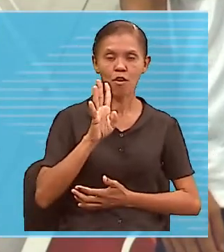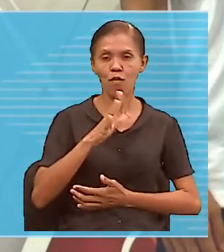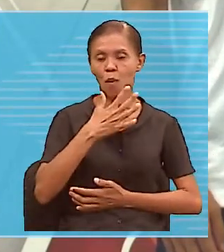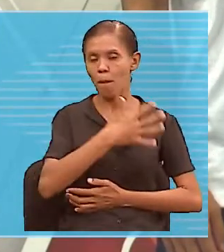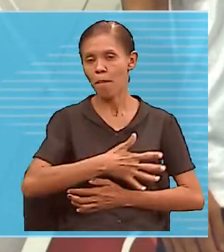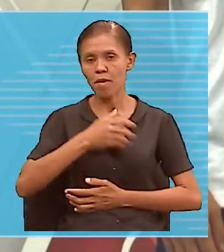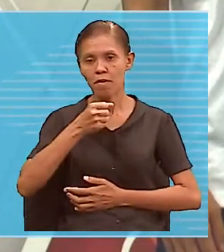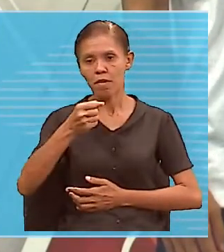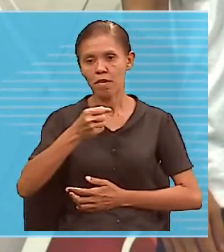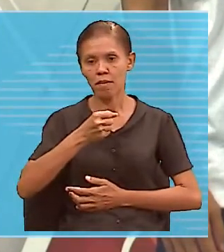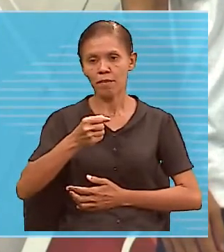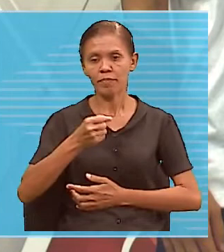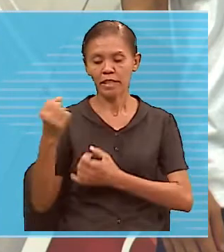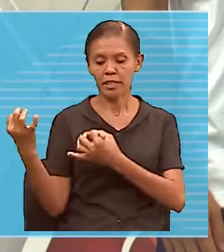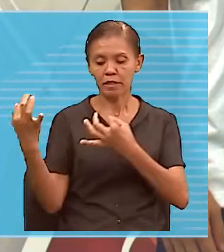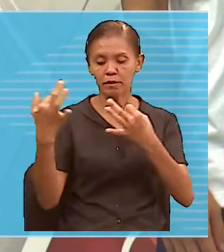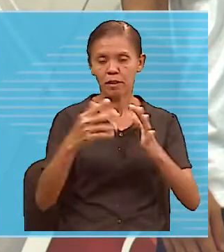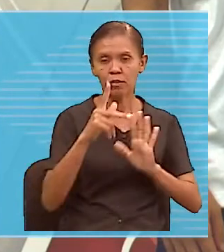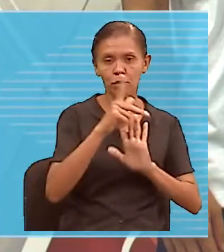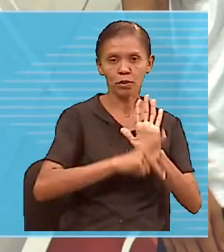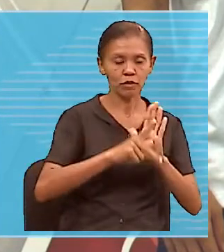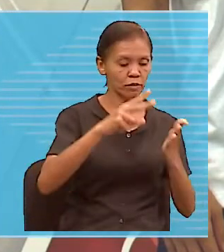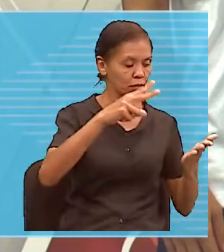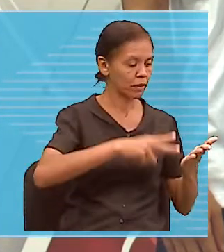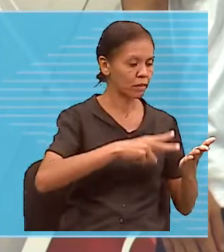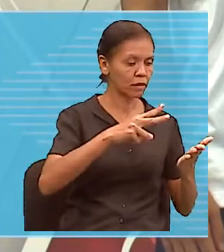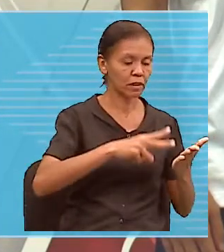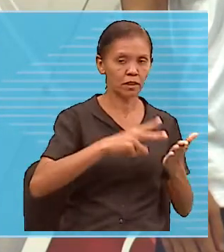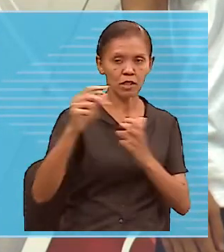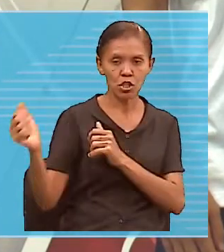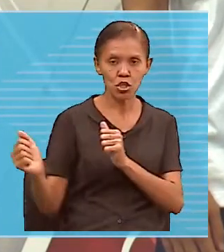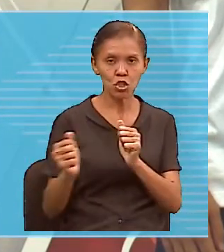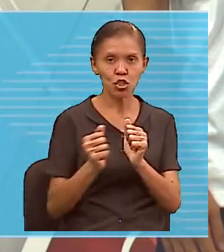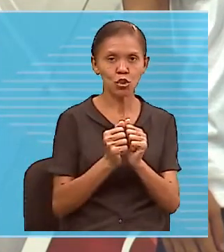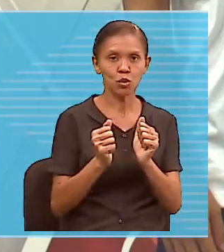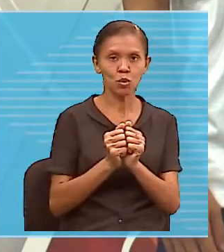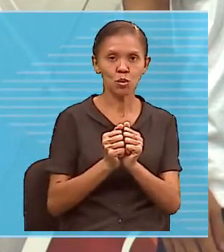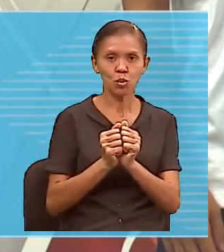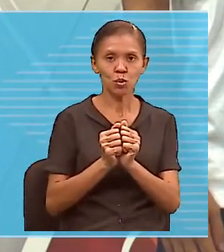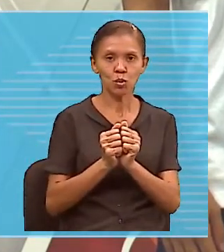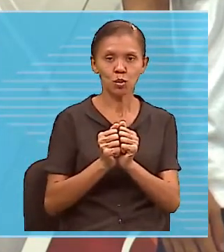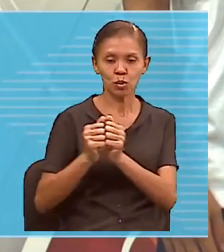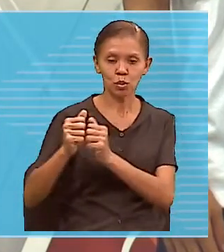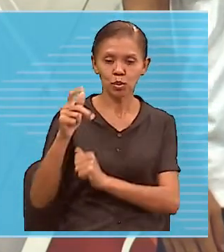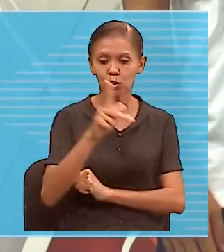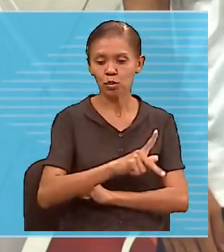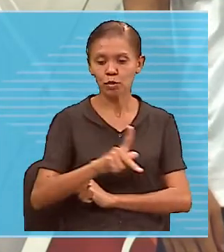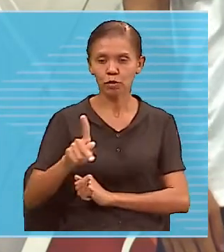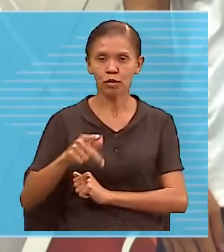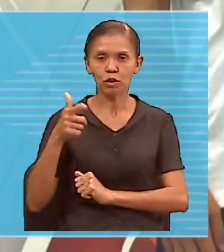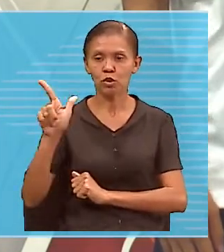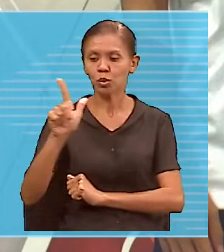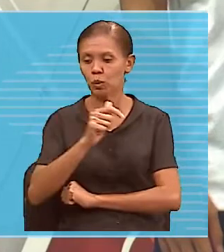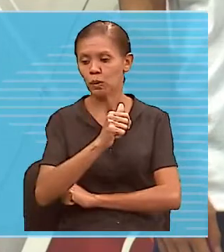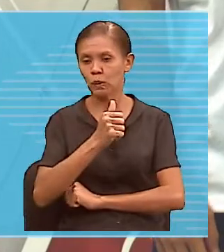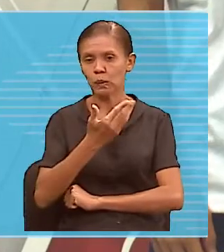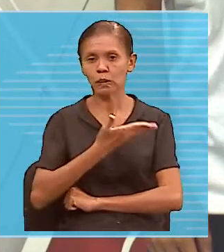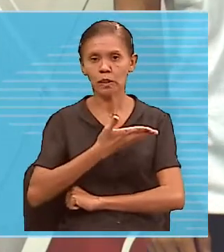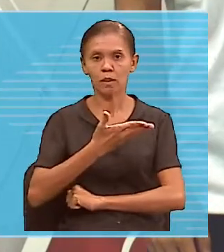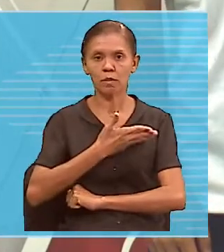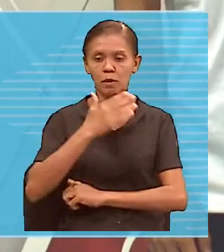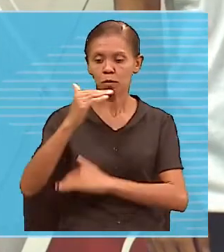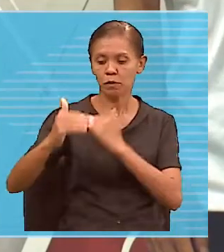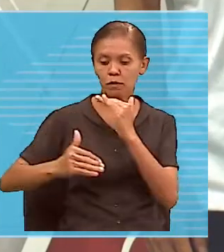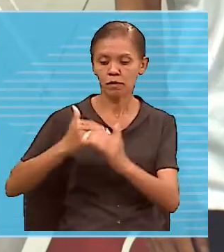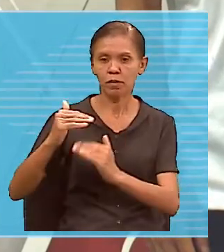sobre o projeto de leitura maravilhoso que ele, juntamente com a ajuda dos professores e de outros colegas, desenvolve lá na escola